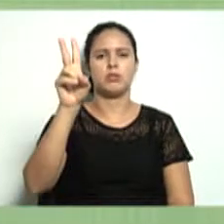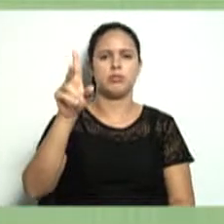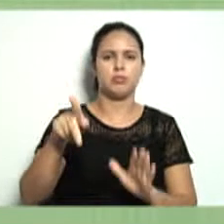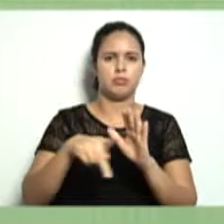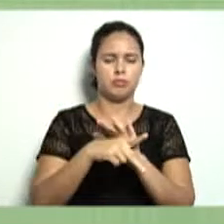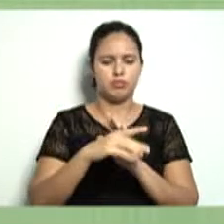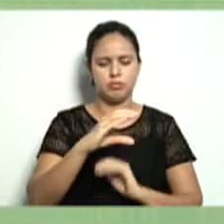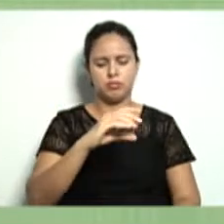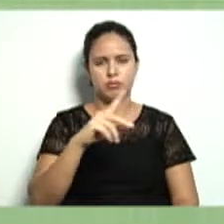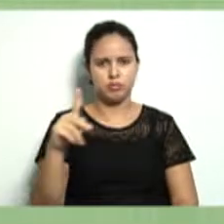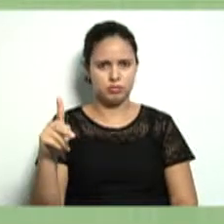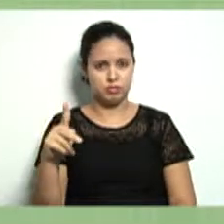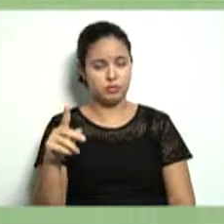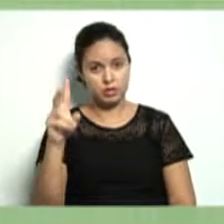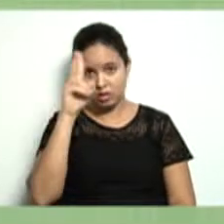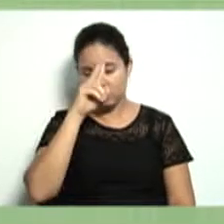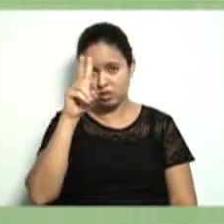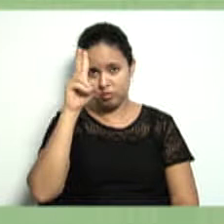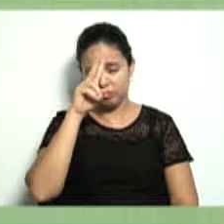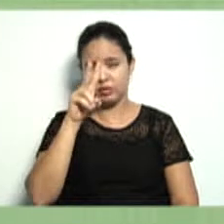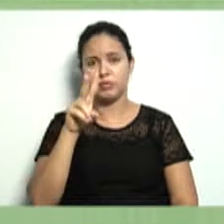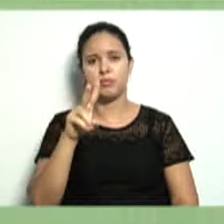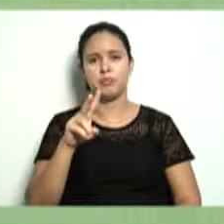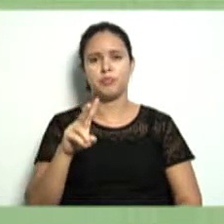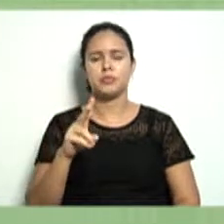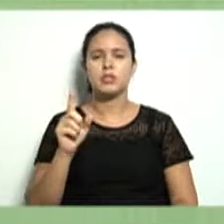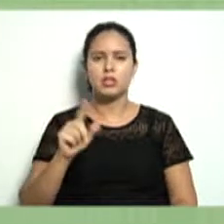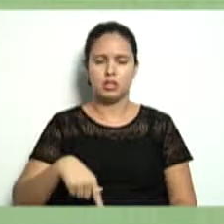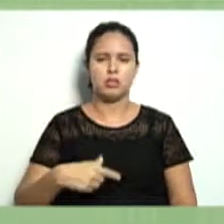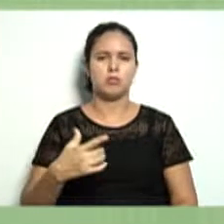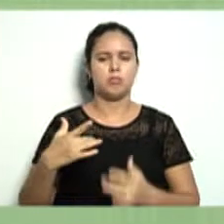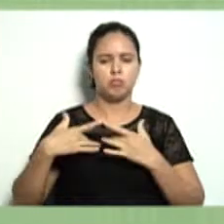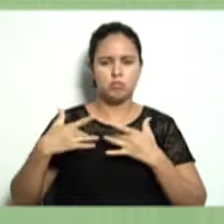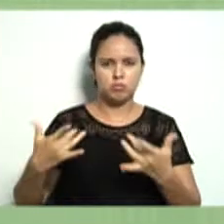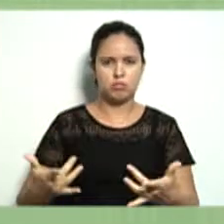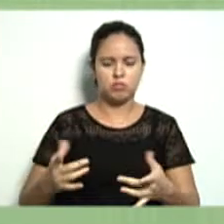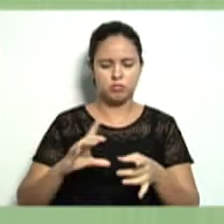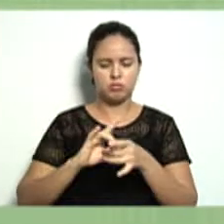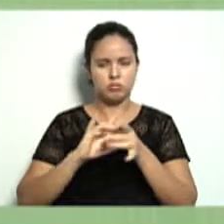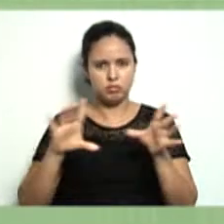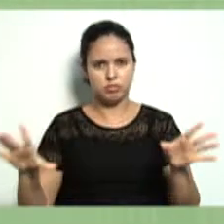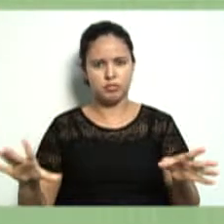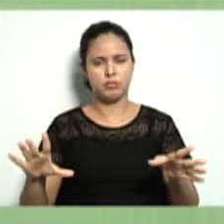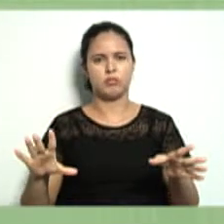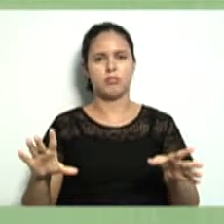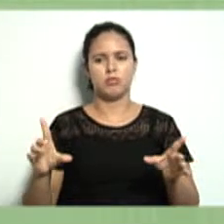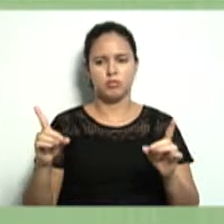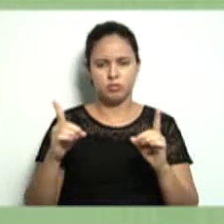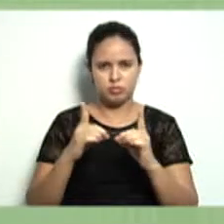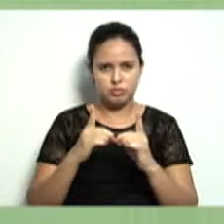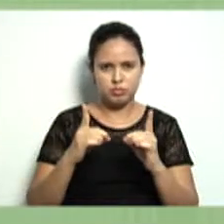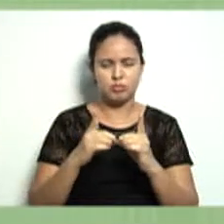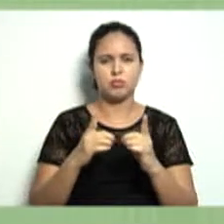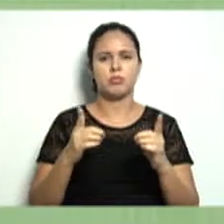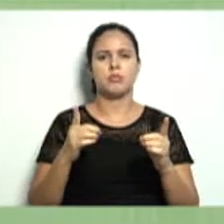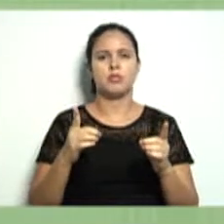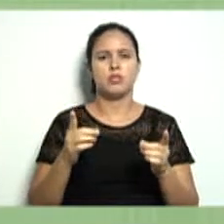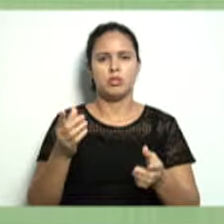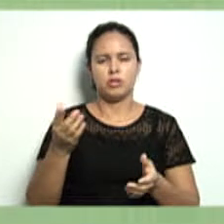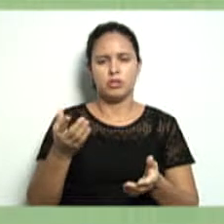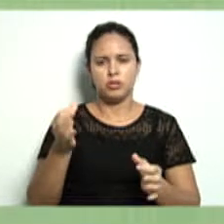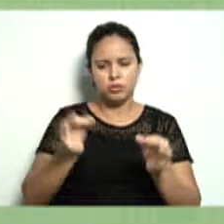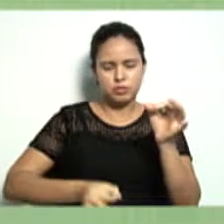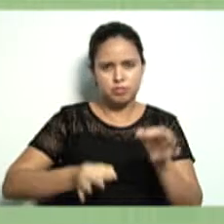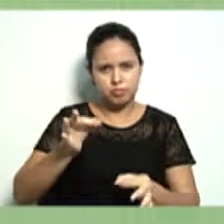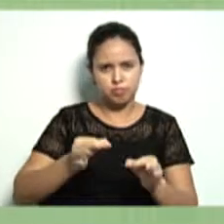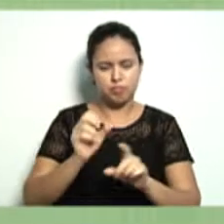Vamos recordar os valores cooperativos: solidariedade, liberdade, democracia, justiça